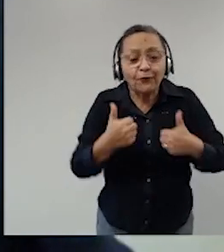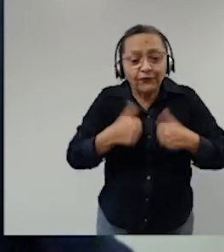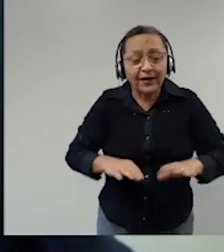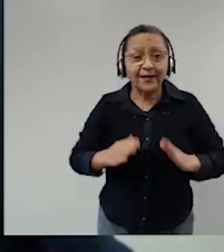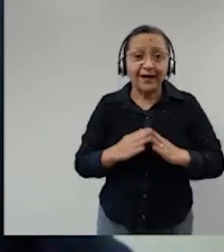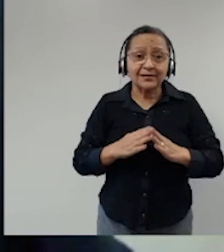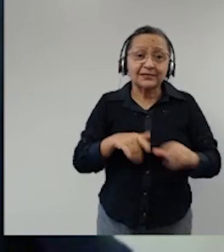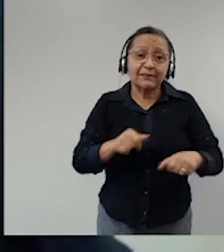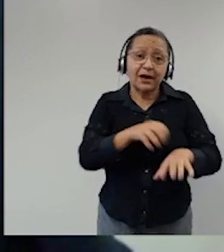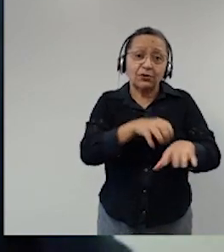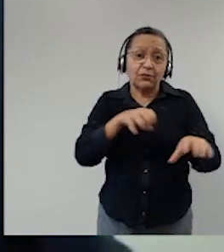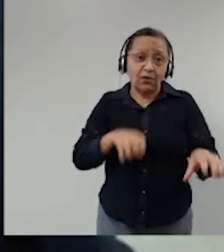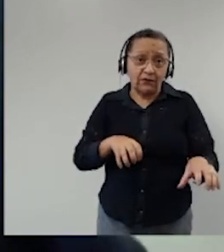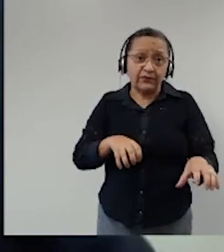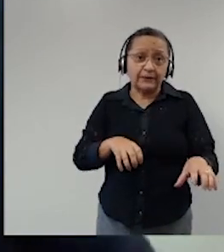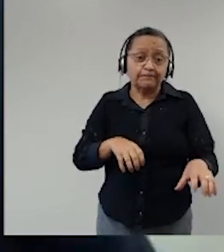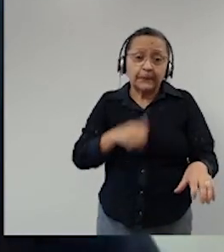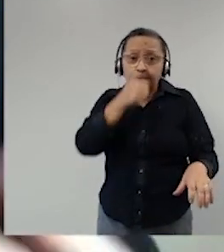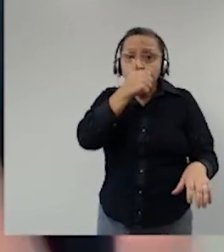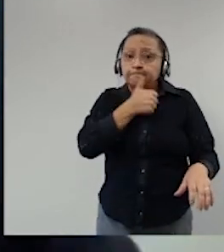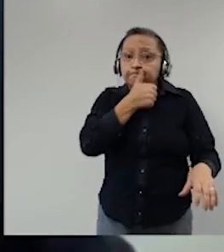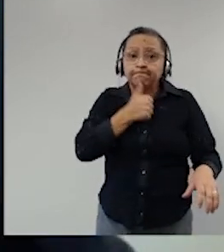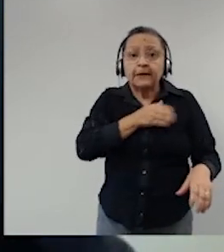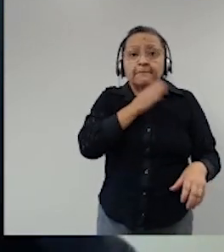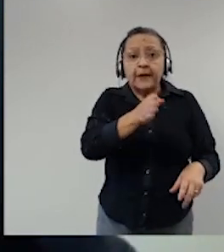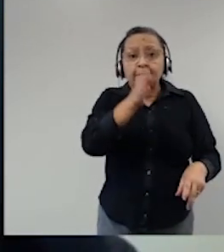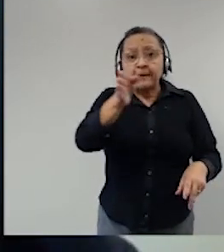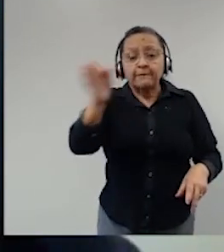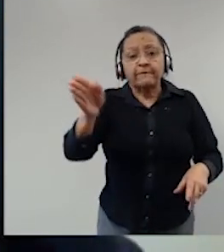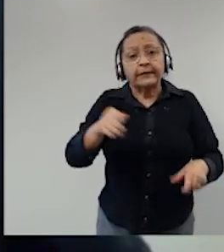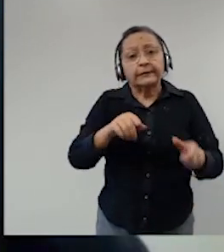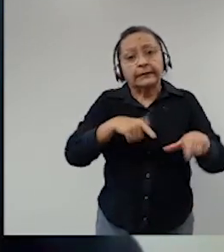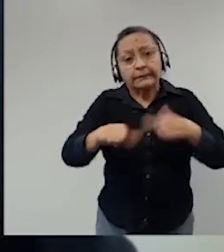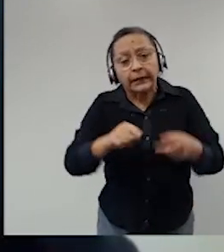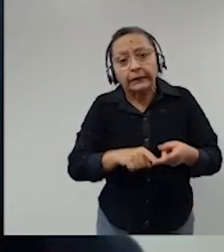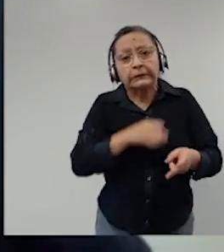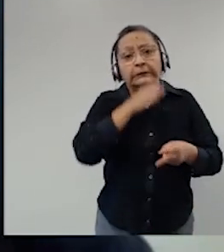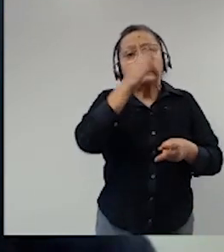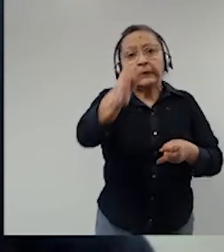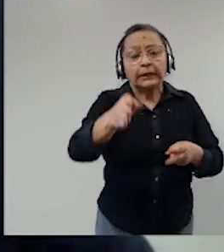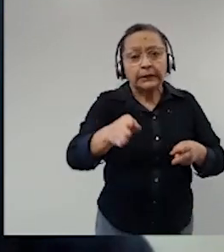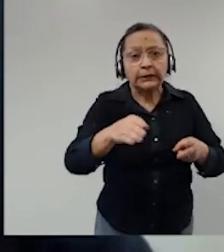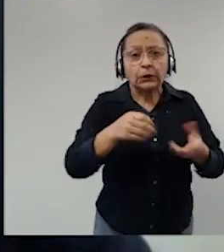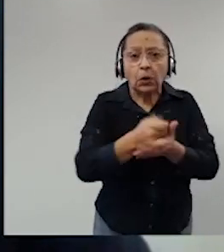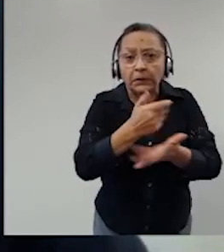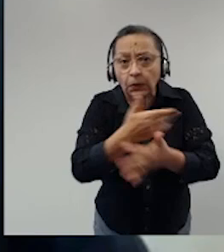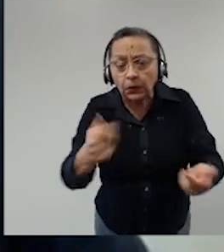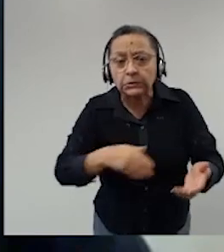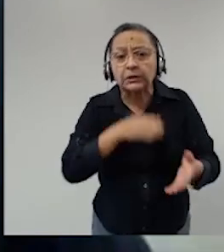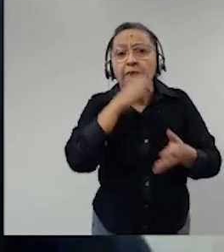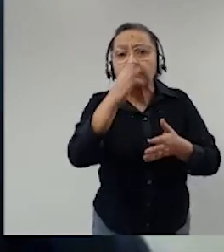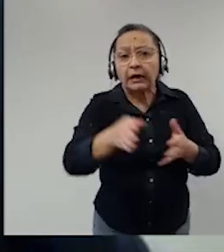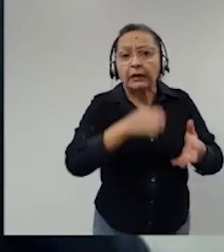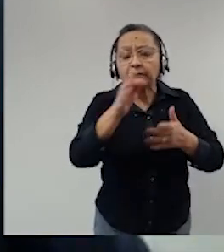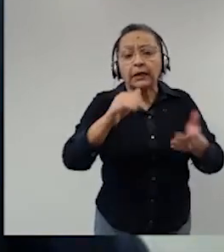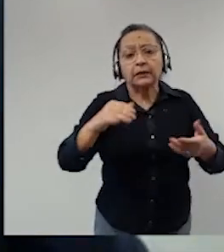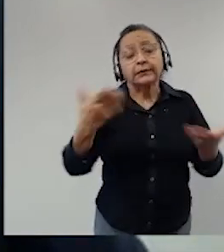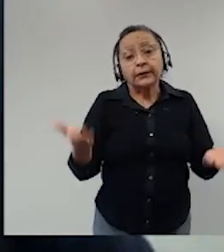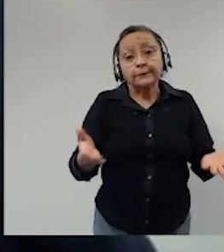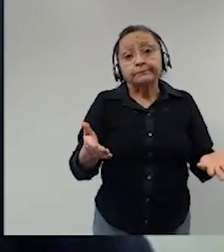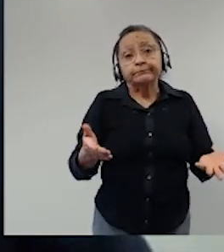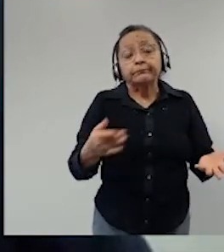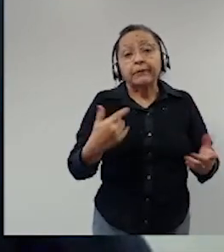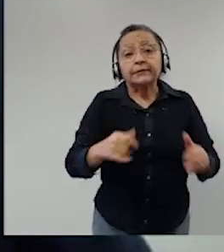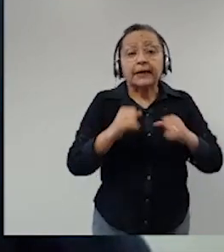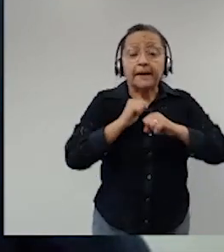essa realização do isolamento social de par de informações precisas sobre o andamento e a evolução da pandemia, nacionalmente